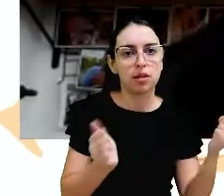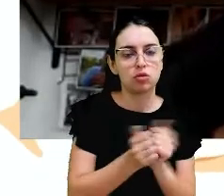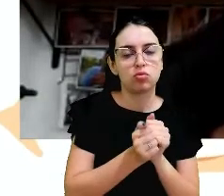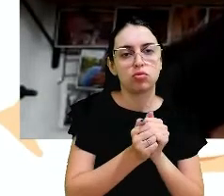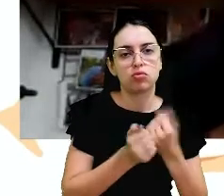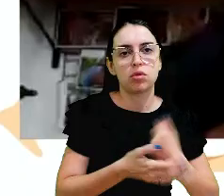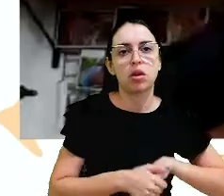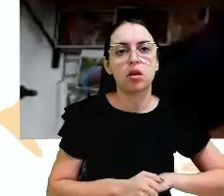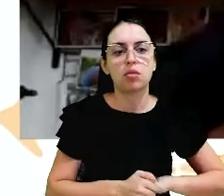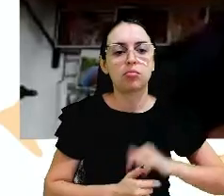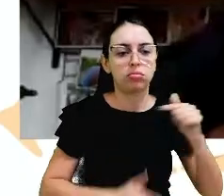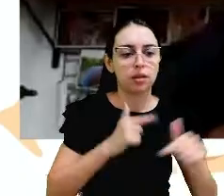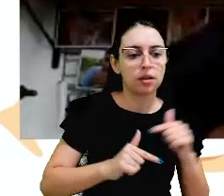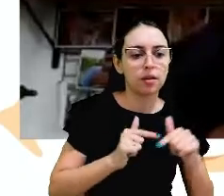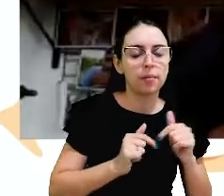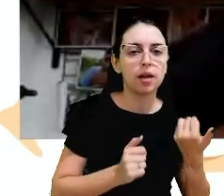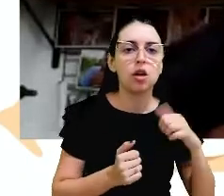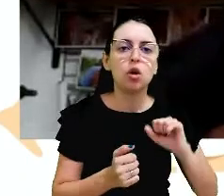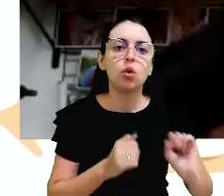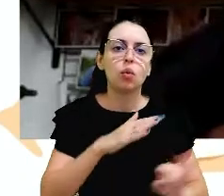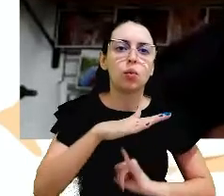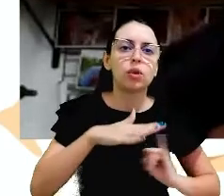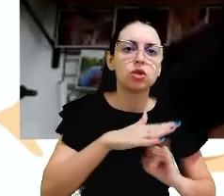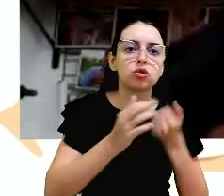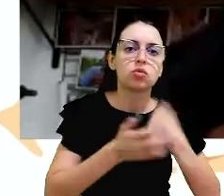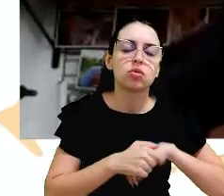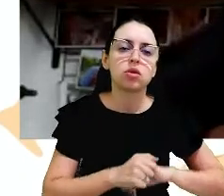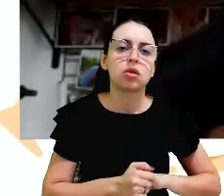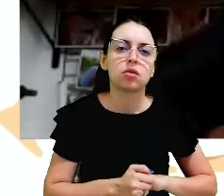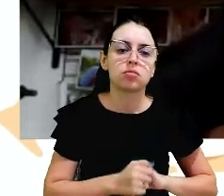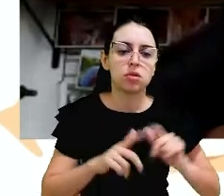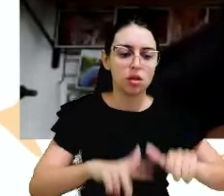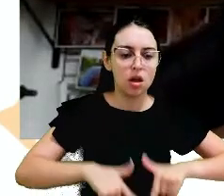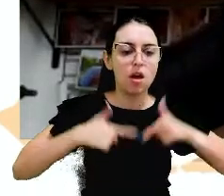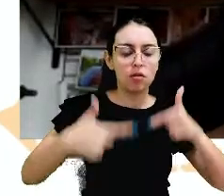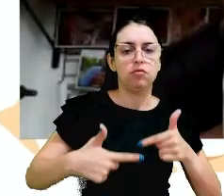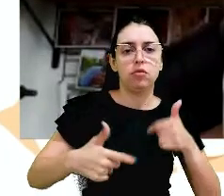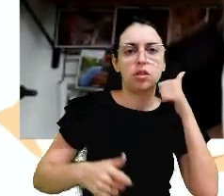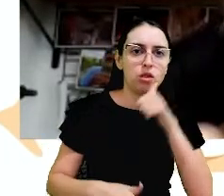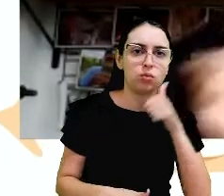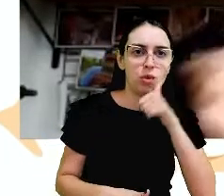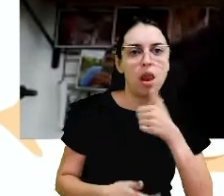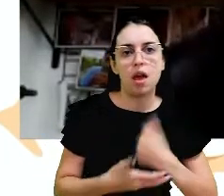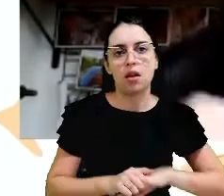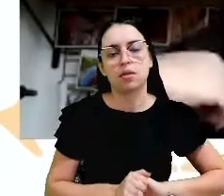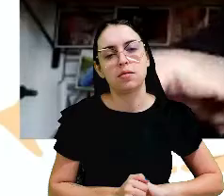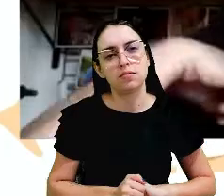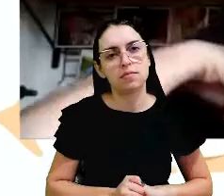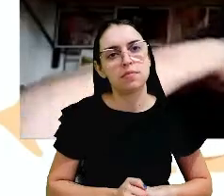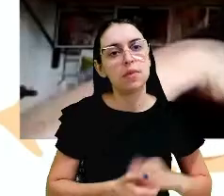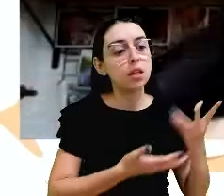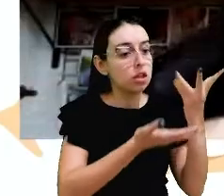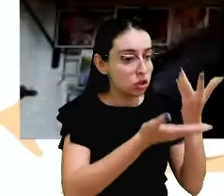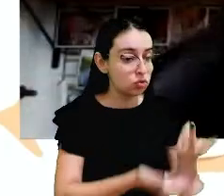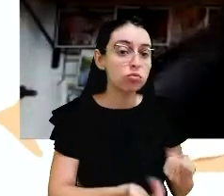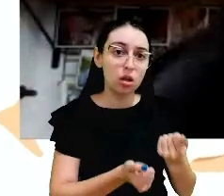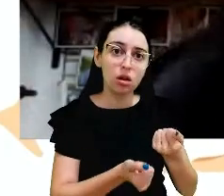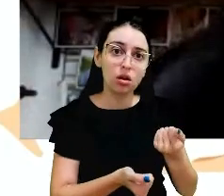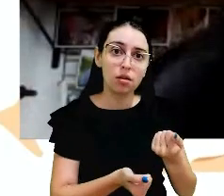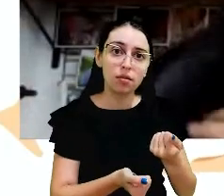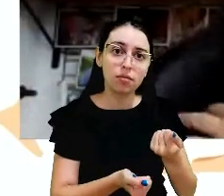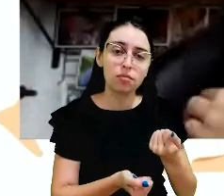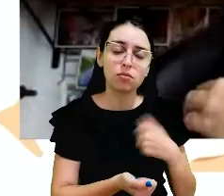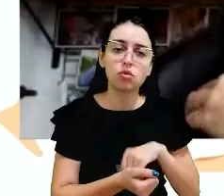da associação nossa, justamente, é pelo empoderamento de meninas e mulheres. Já fica aqui o meu convite para as